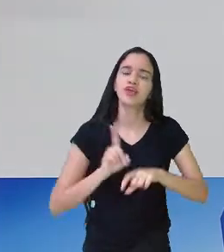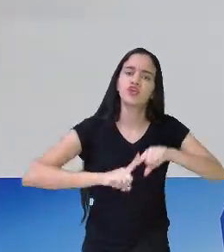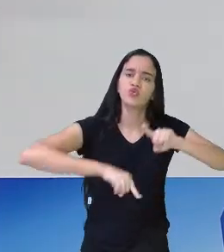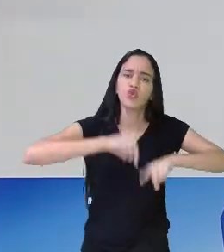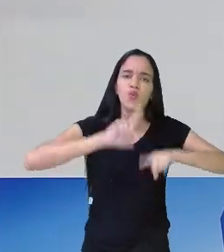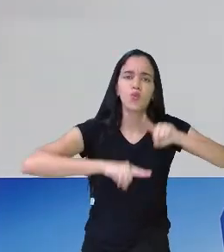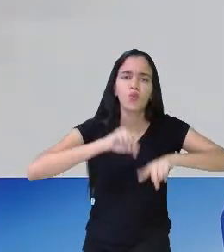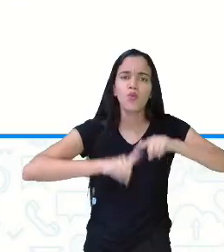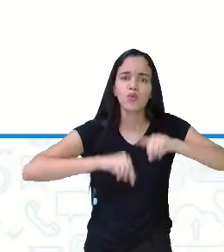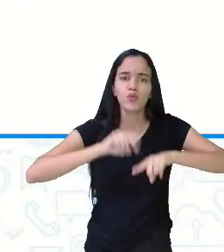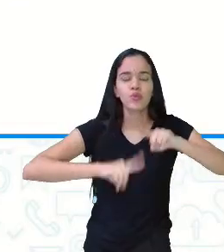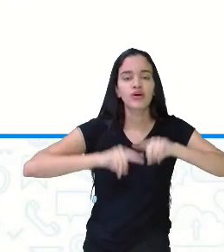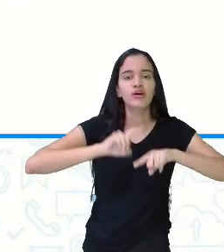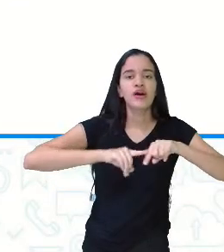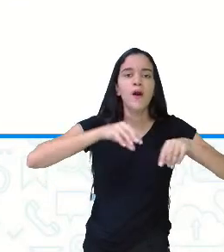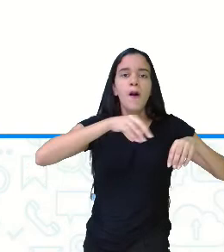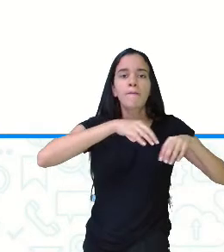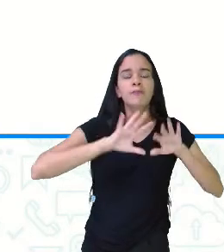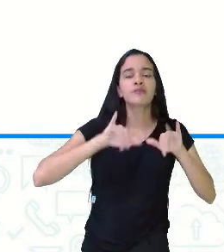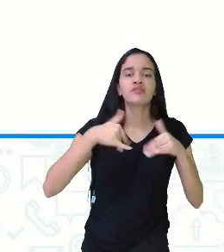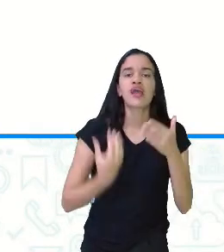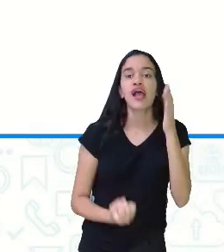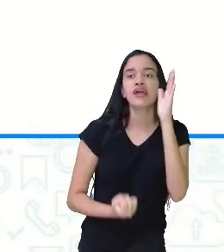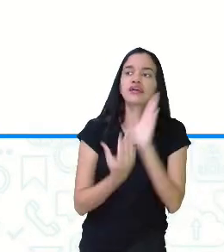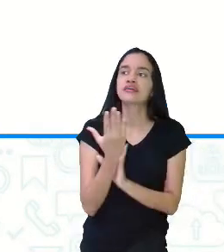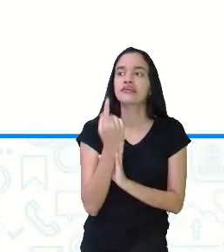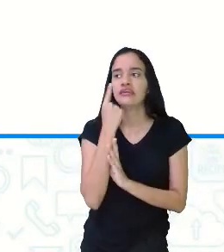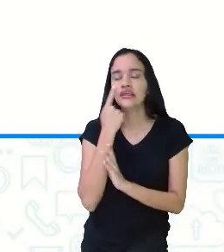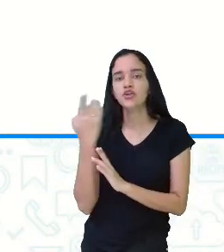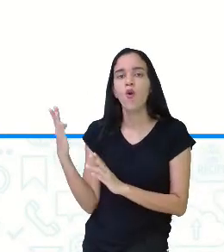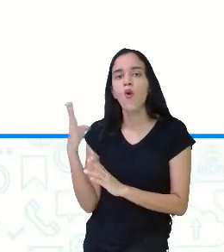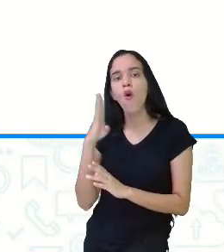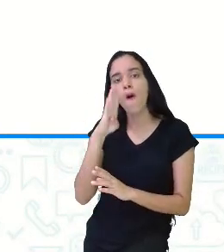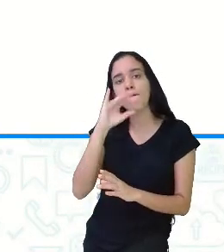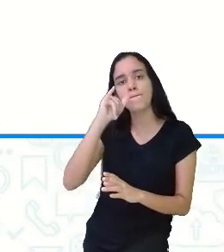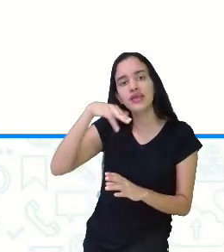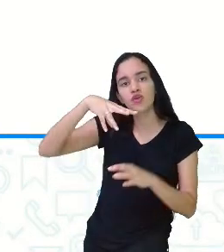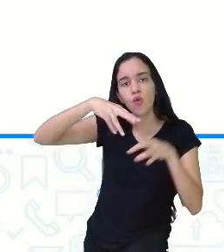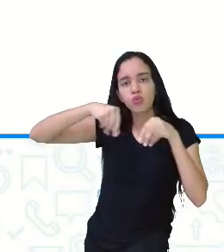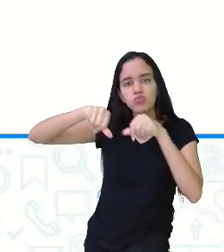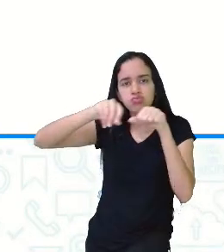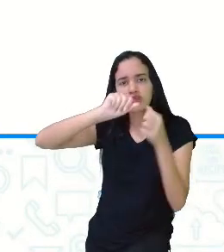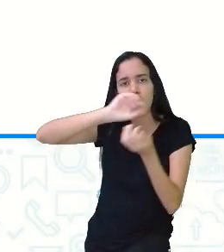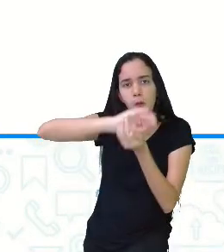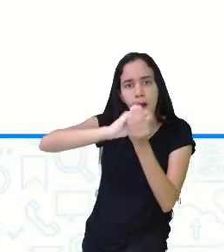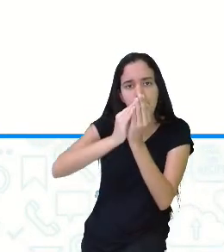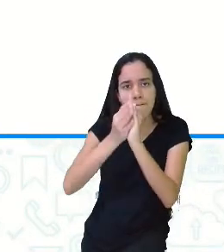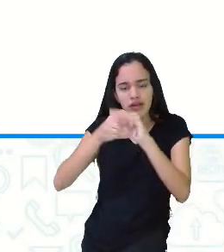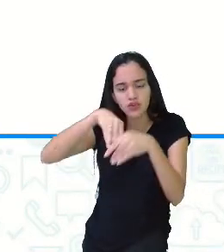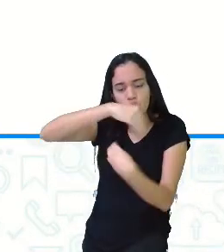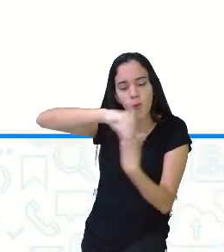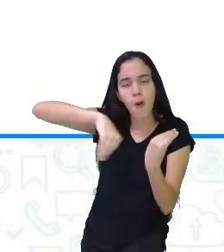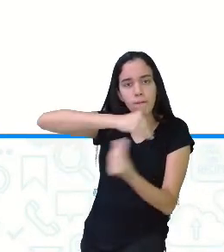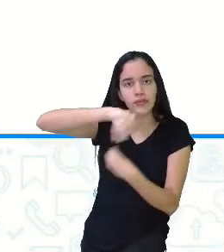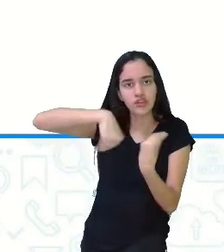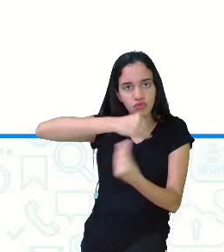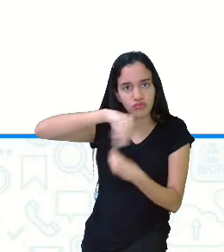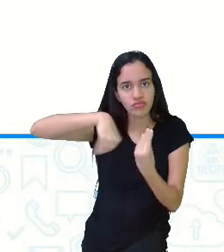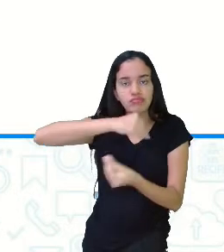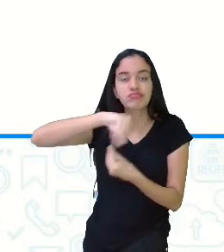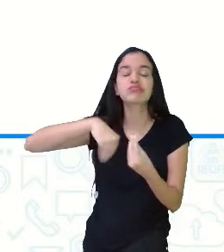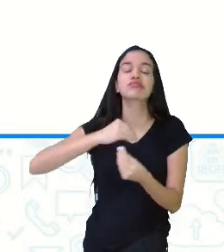produtos e esses restos de árvores, eles criam essa biomassa, que é uma massa, que é uma mistura com todos